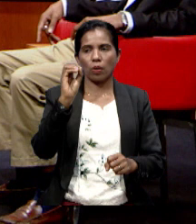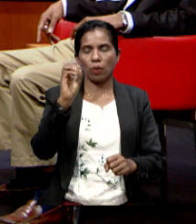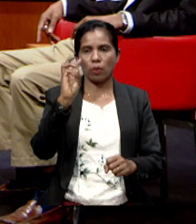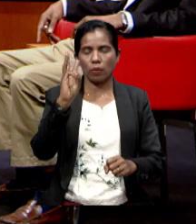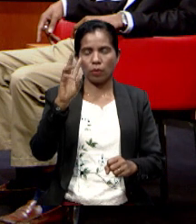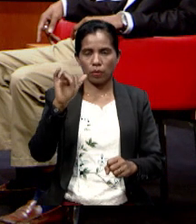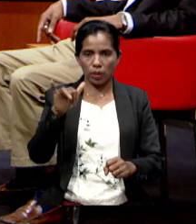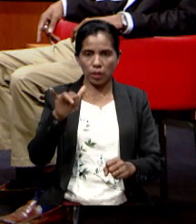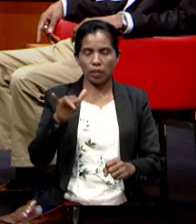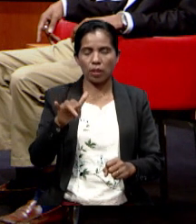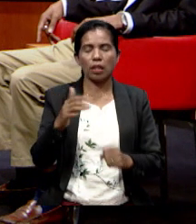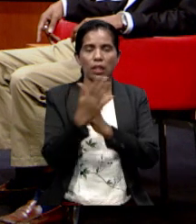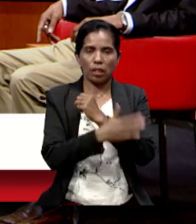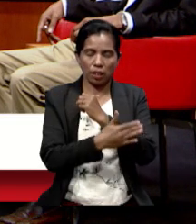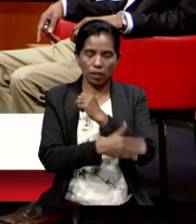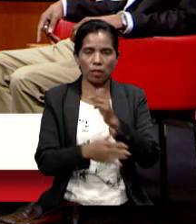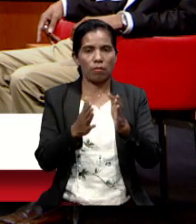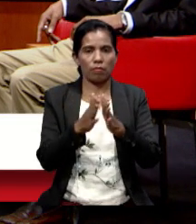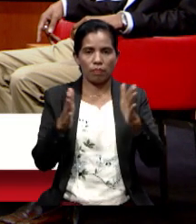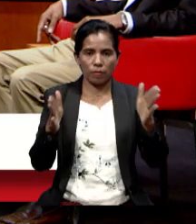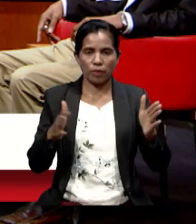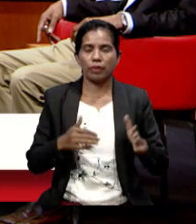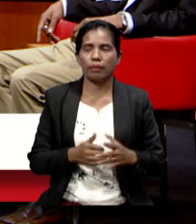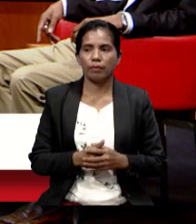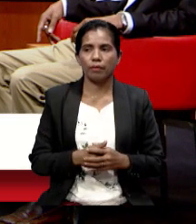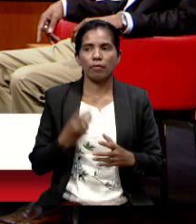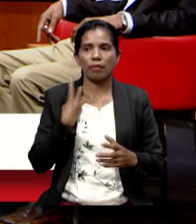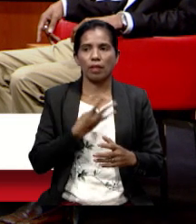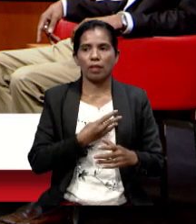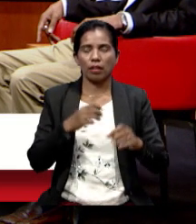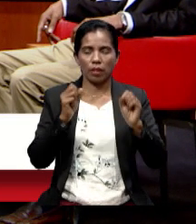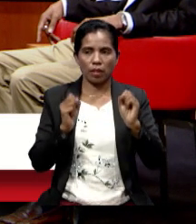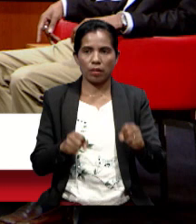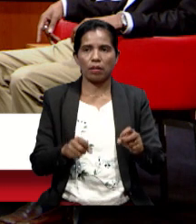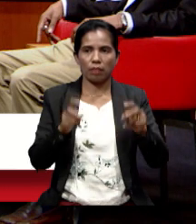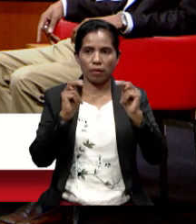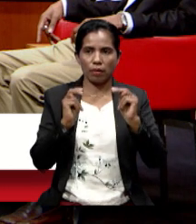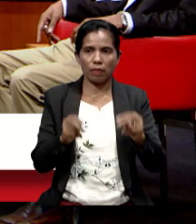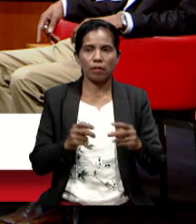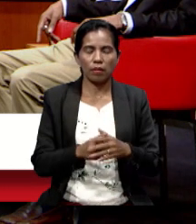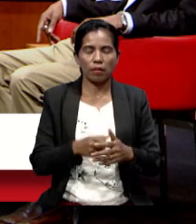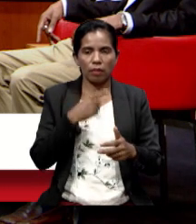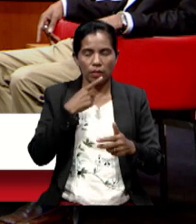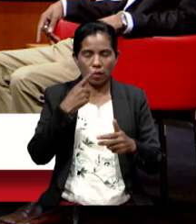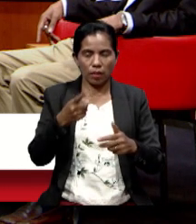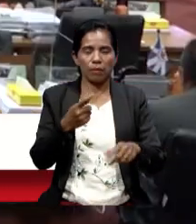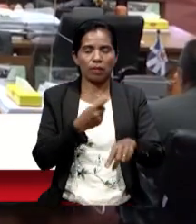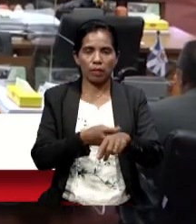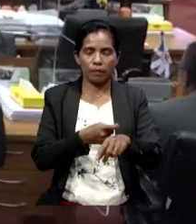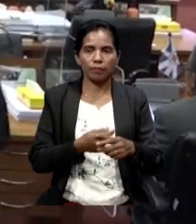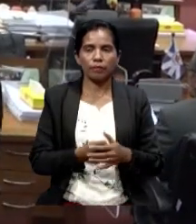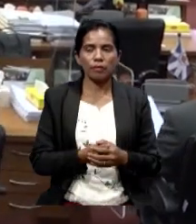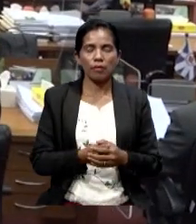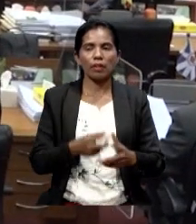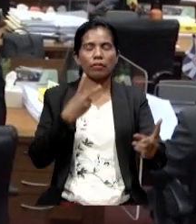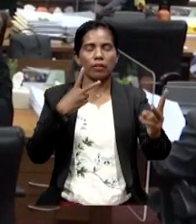nação que merece conciliação da situação, né? Visita